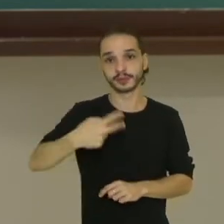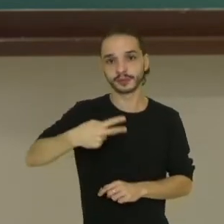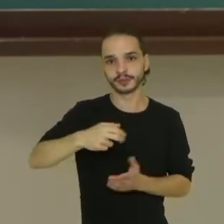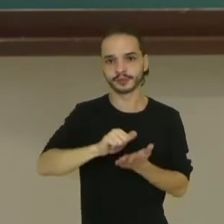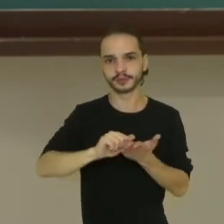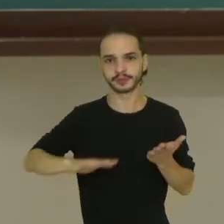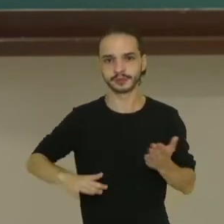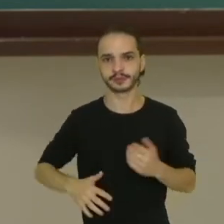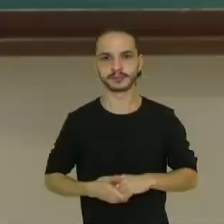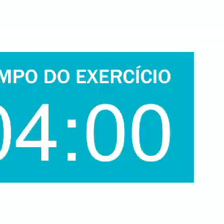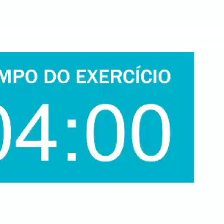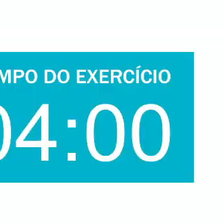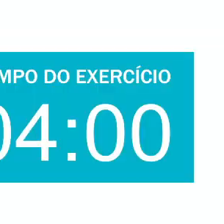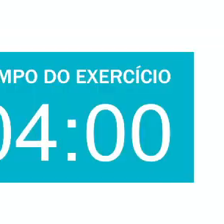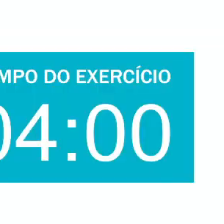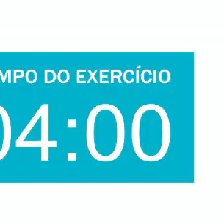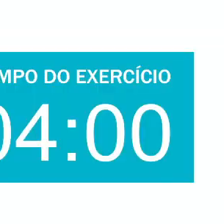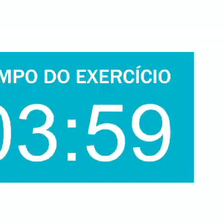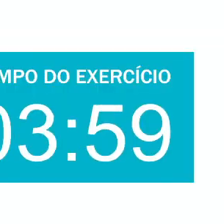atividade.